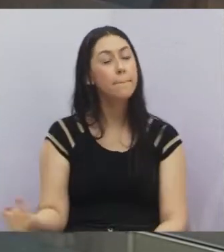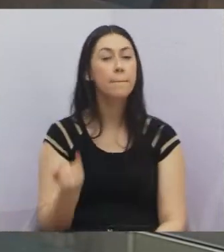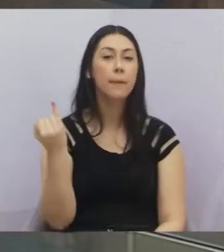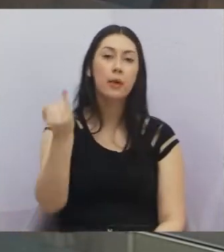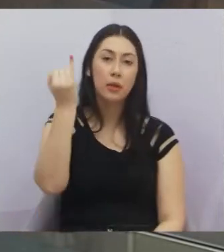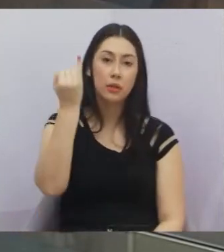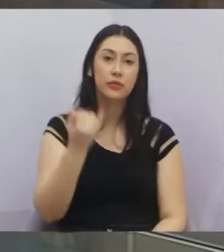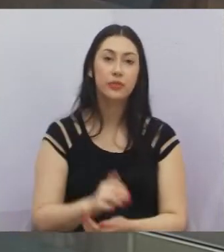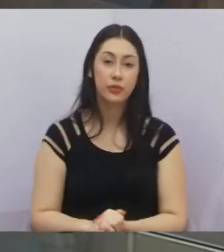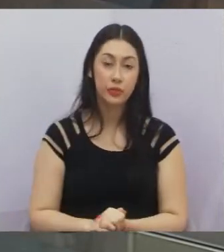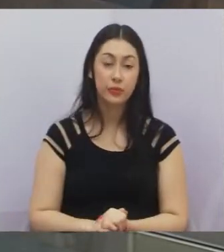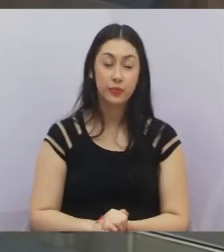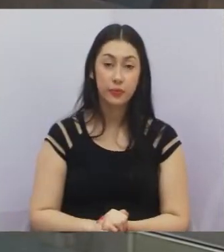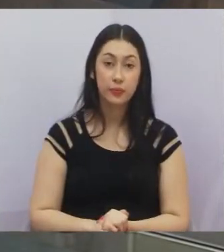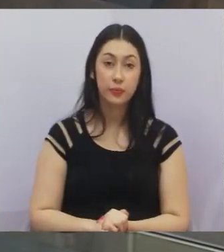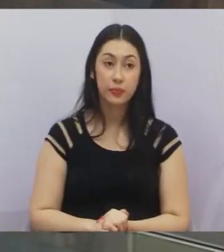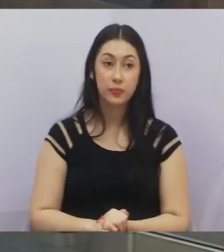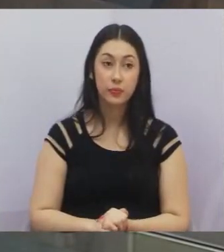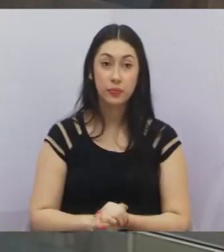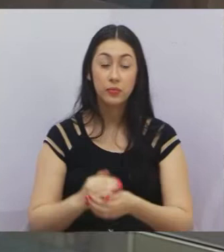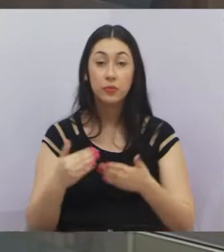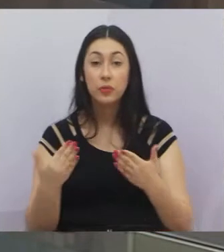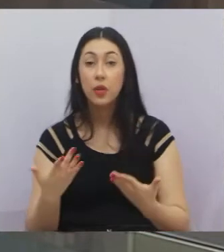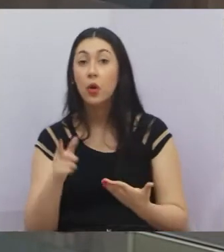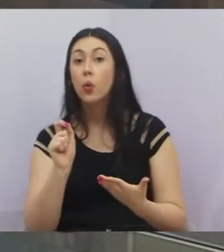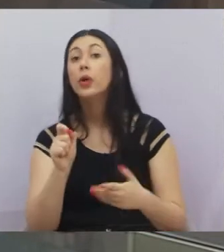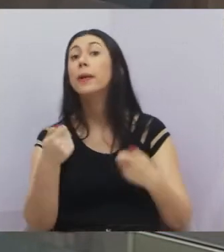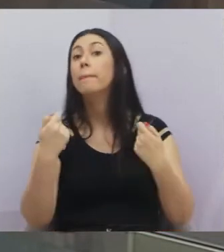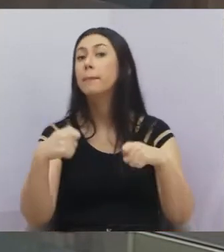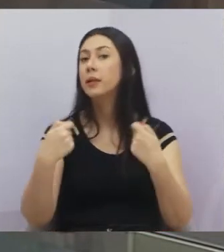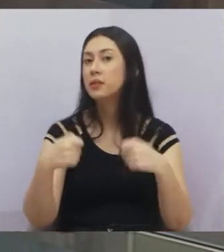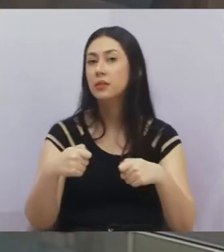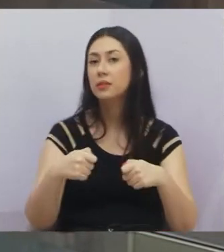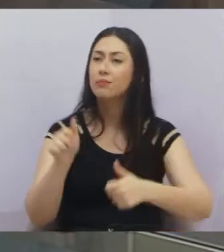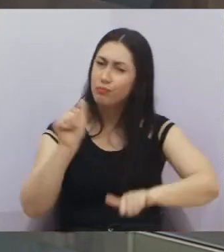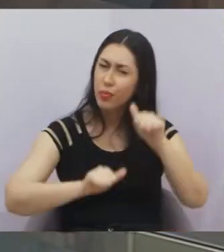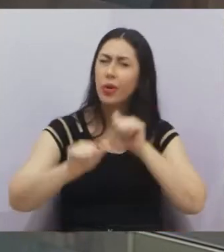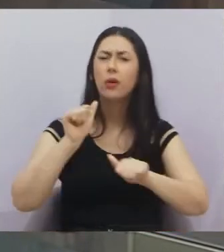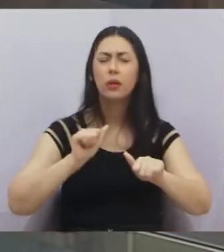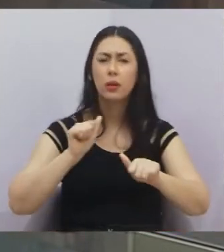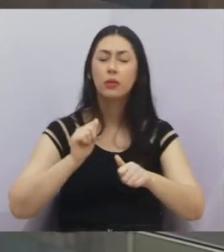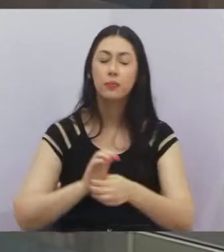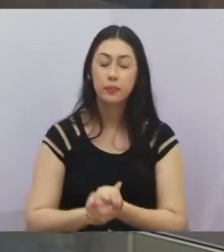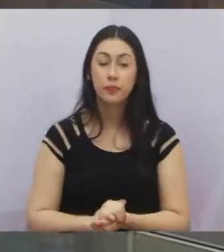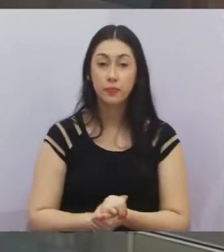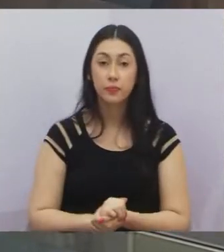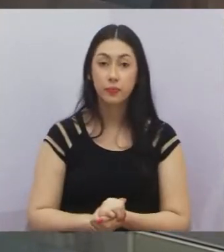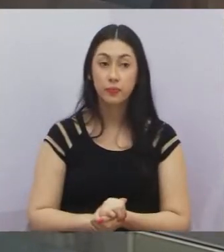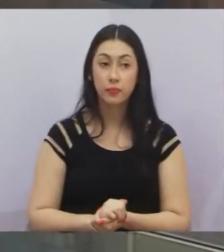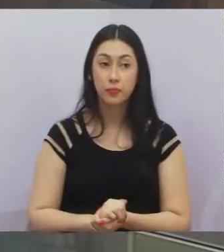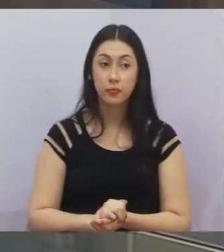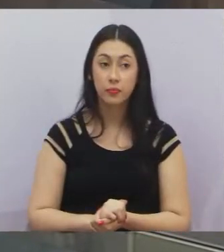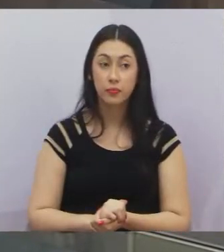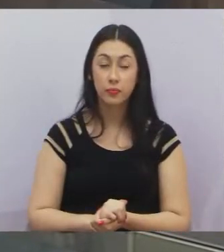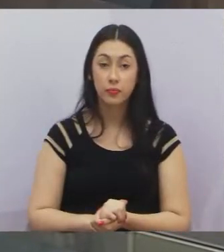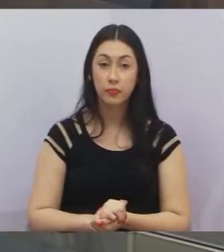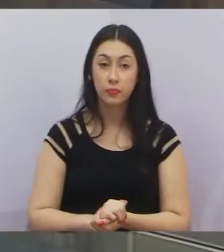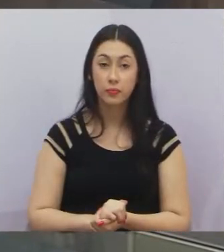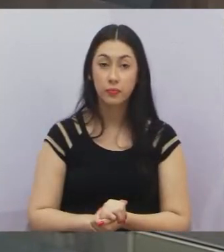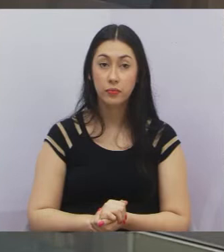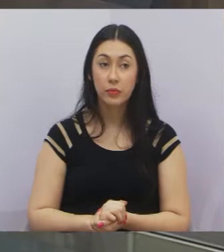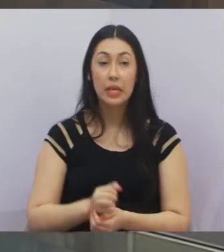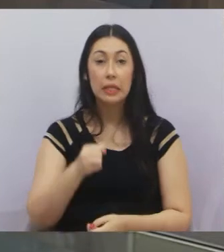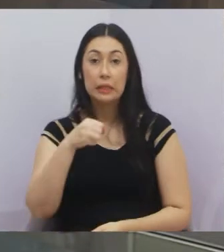essencial, enquanto elemento indispensável para qualquer mudança. De modo que, sem